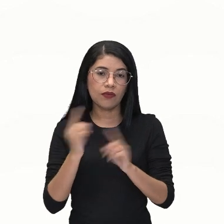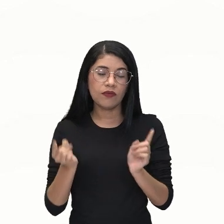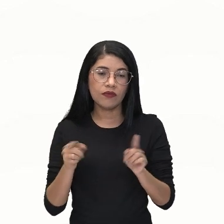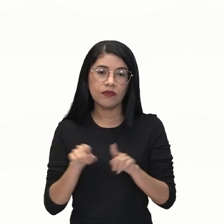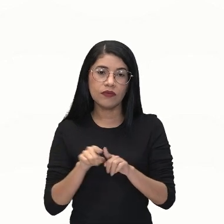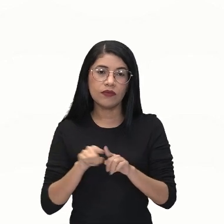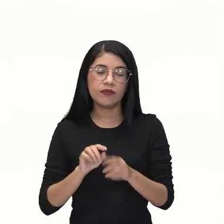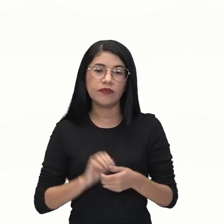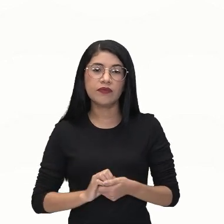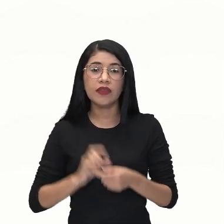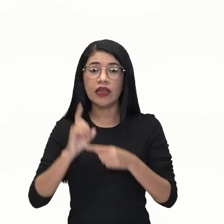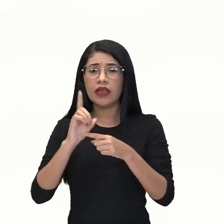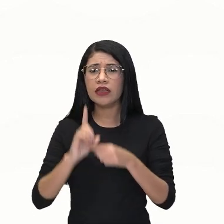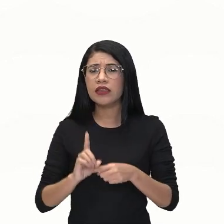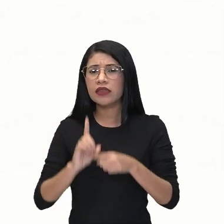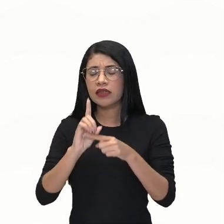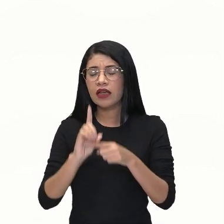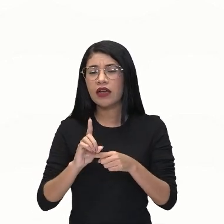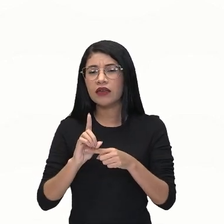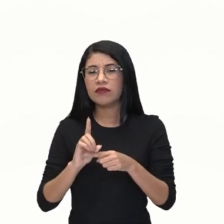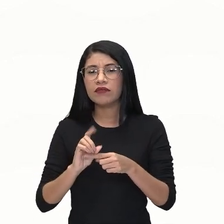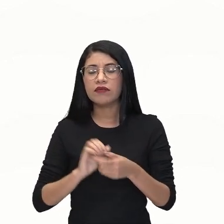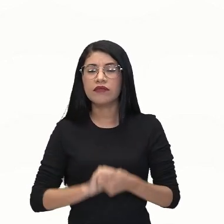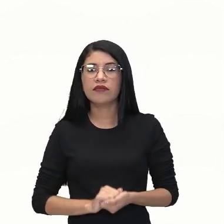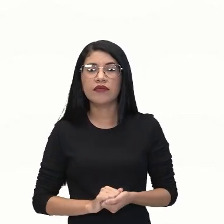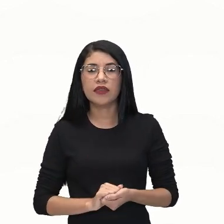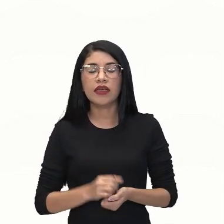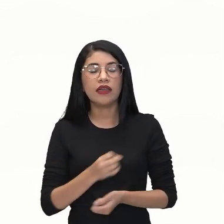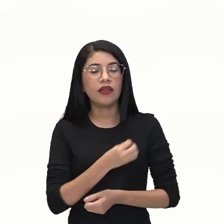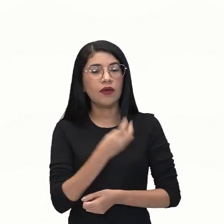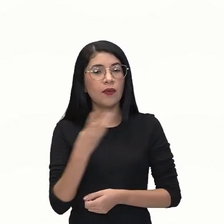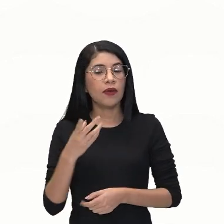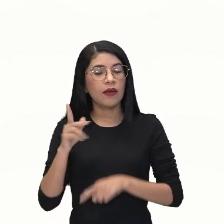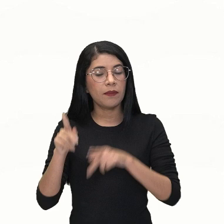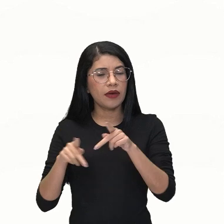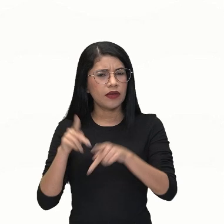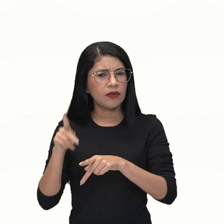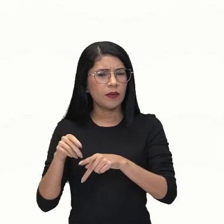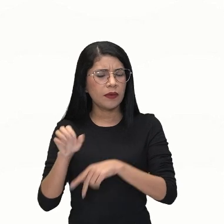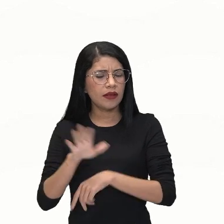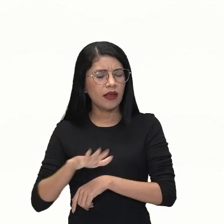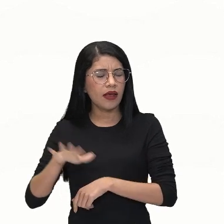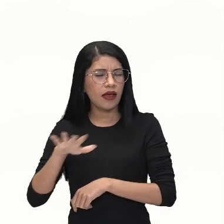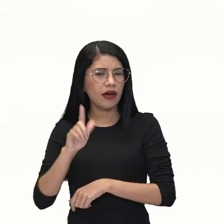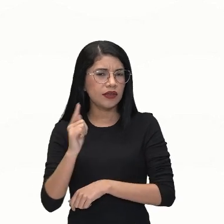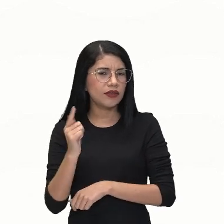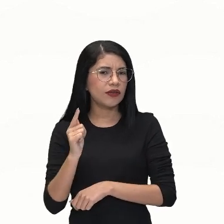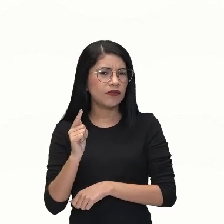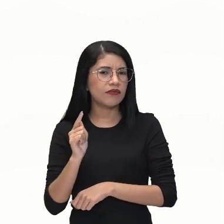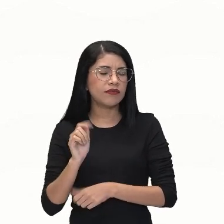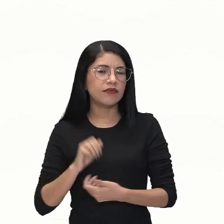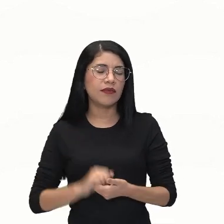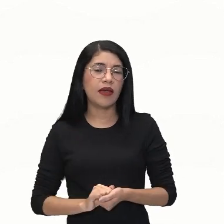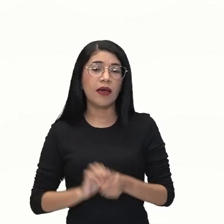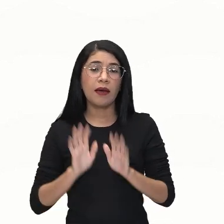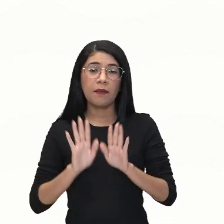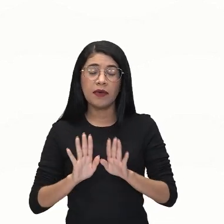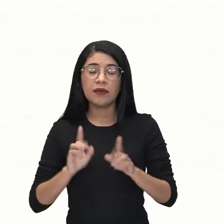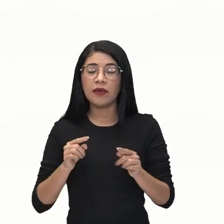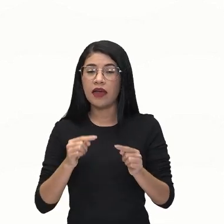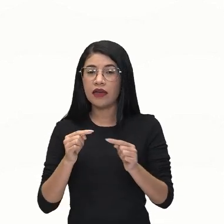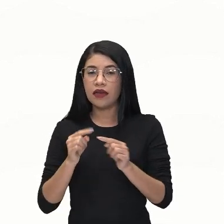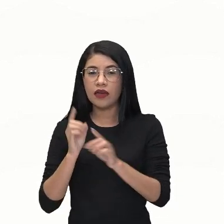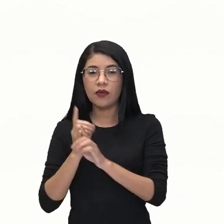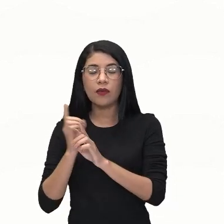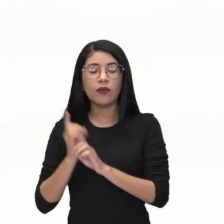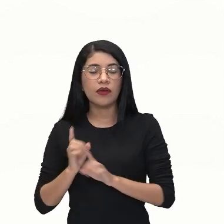Densidade demográfica. Mas, professor, densidade demográfica não é de geografia? Sim, mas para a gente determinar o valor